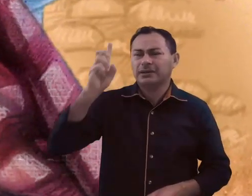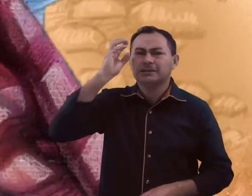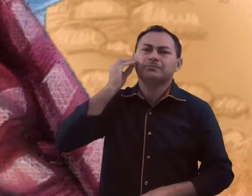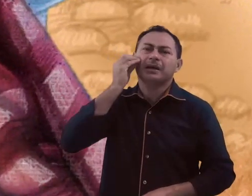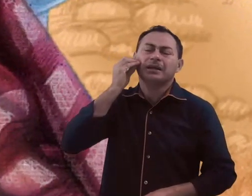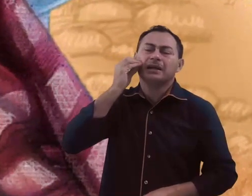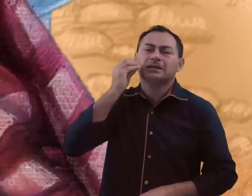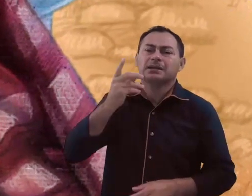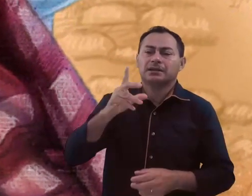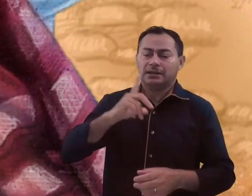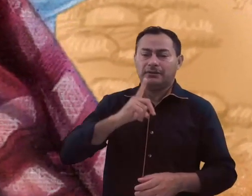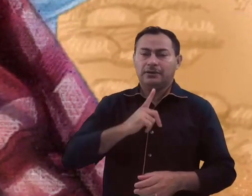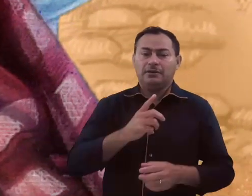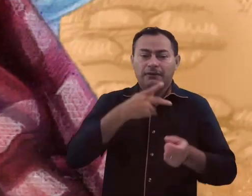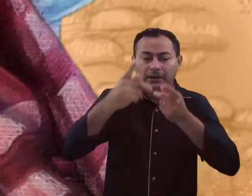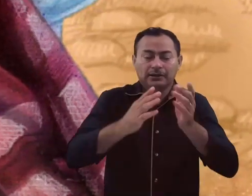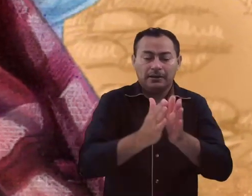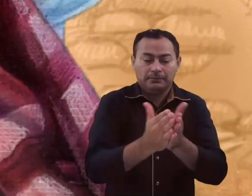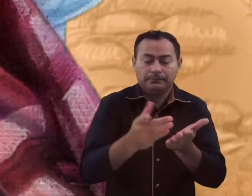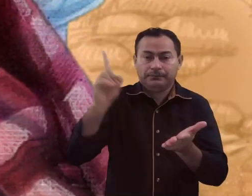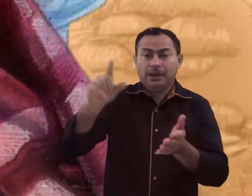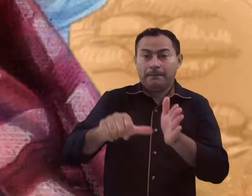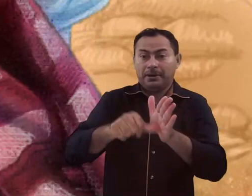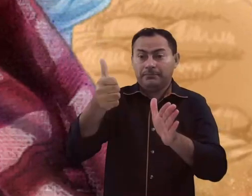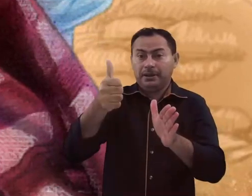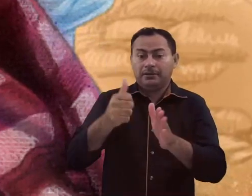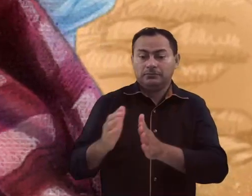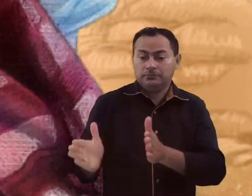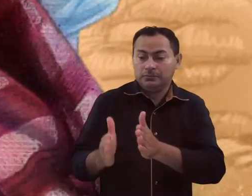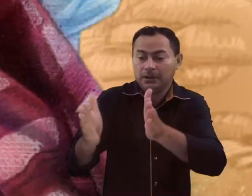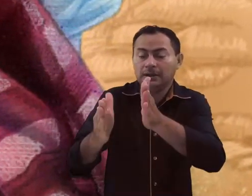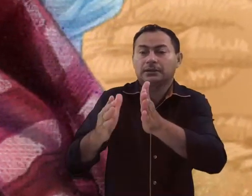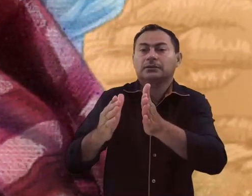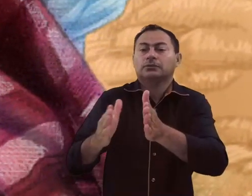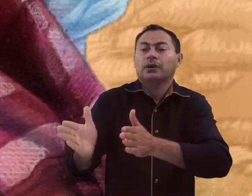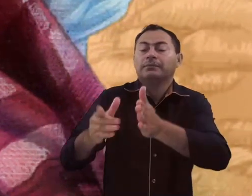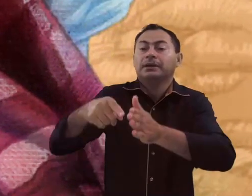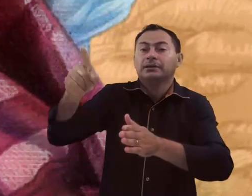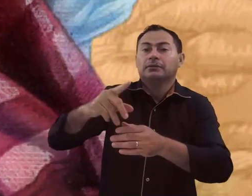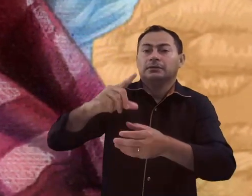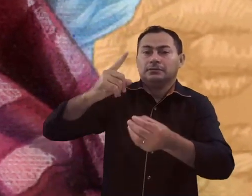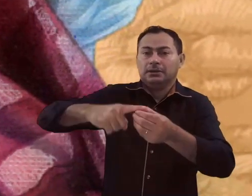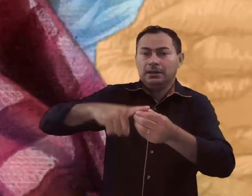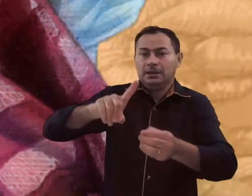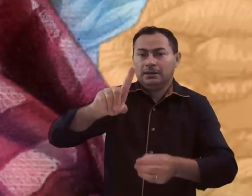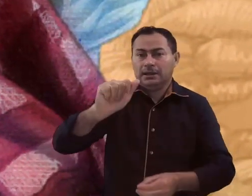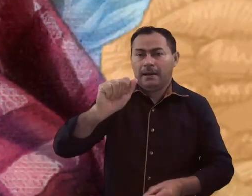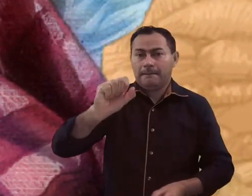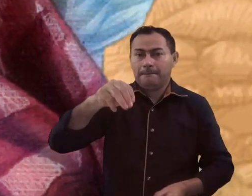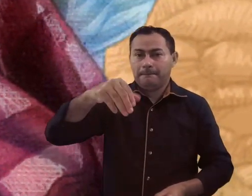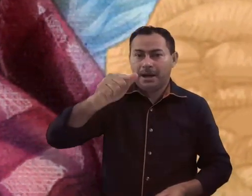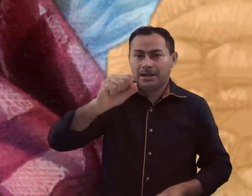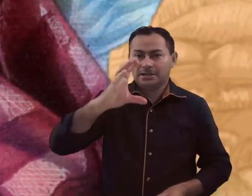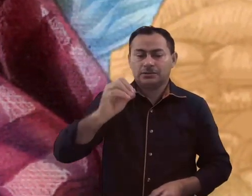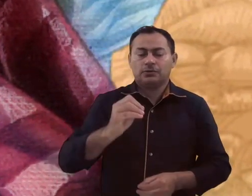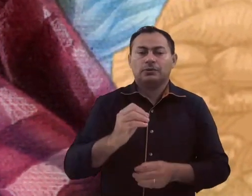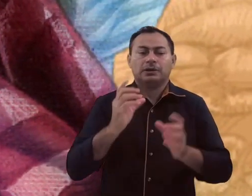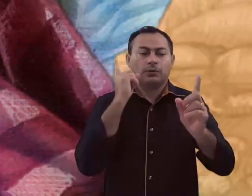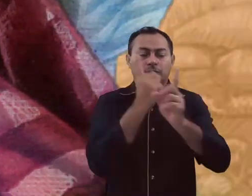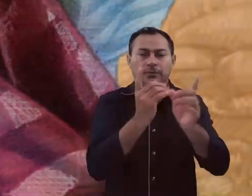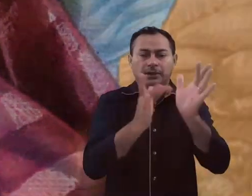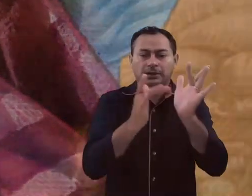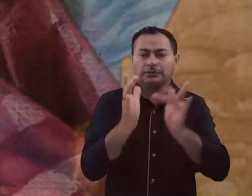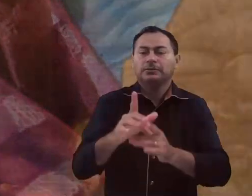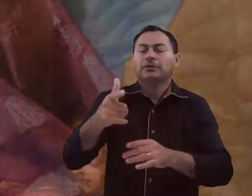teve relatadas na Bíblia. A primeira delas foi na estrada de Damasco, quando ele se encontrou com o Cristo